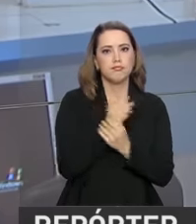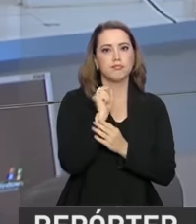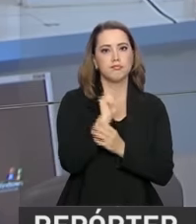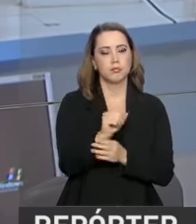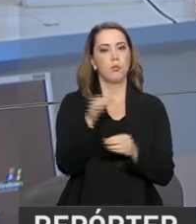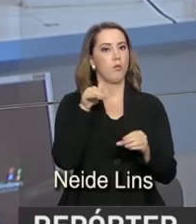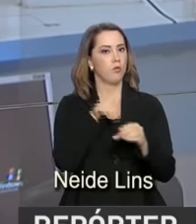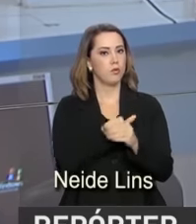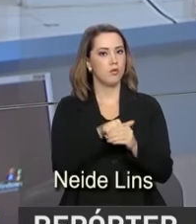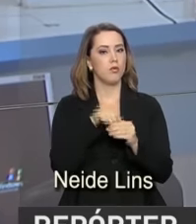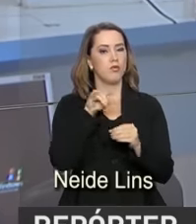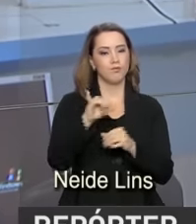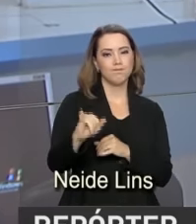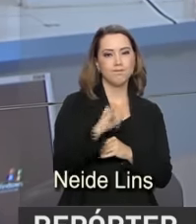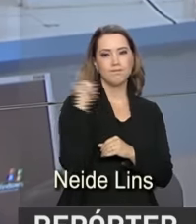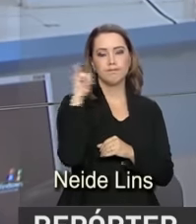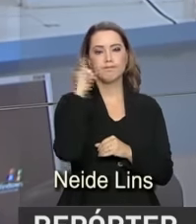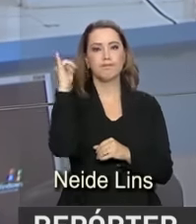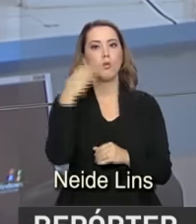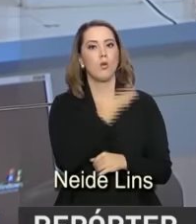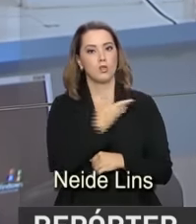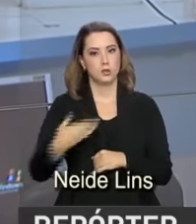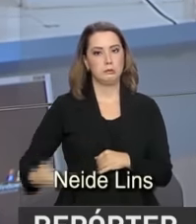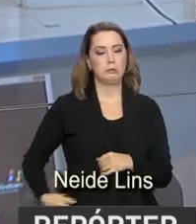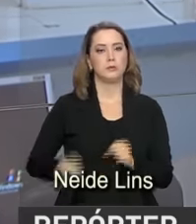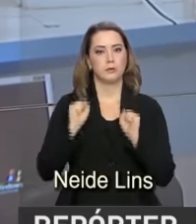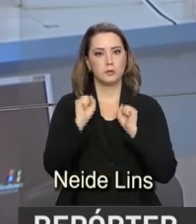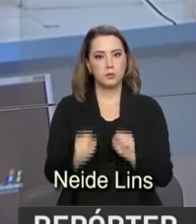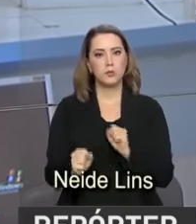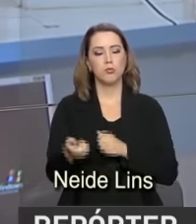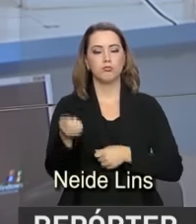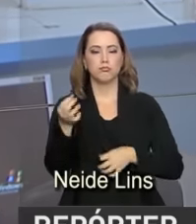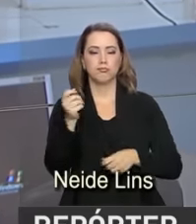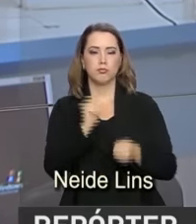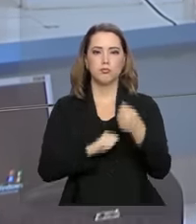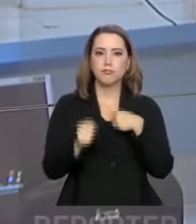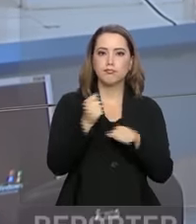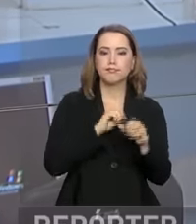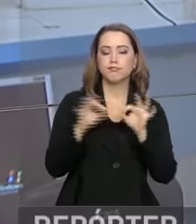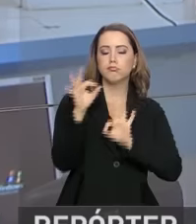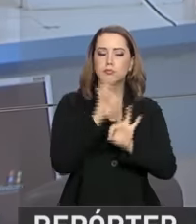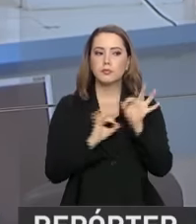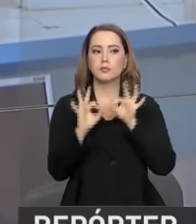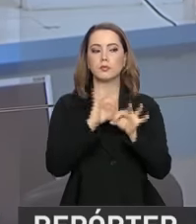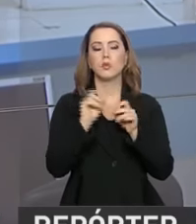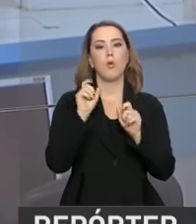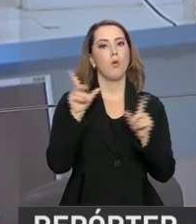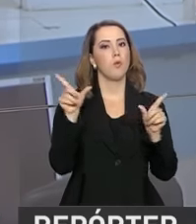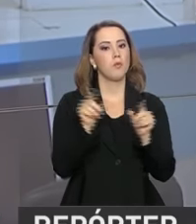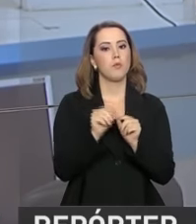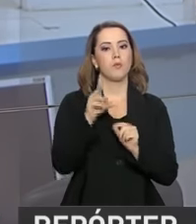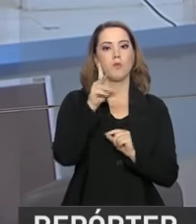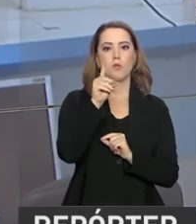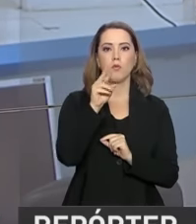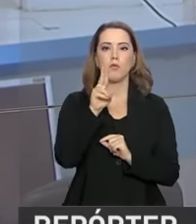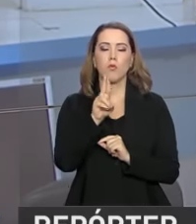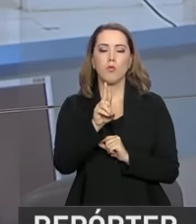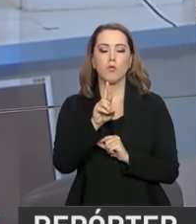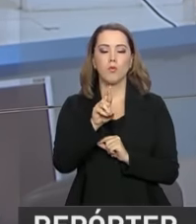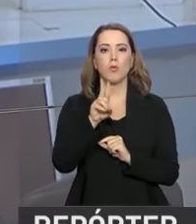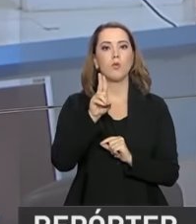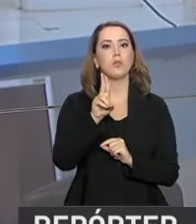considerada importante para que o governo possa reorganizar a economia é a proposta de emenda à constituição que prorroga a